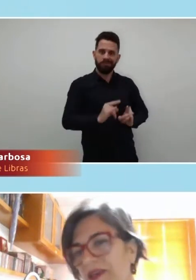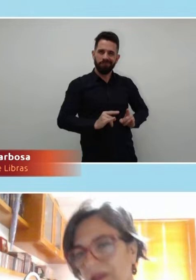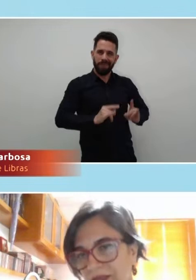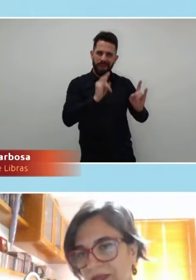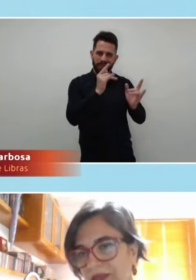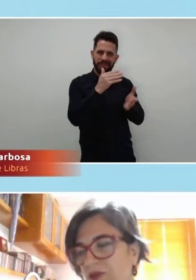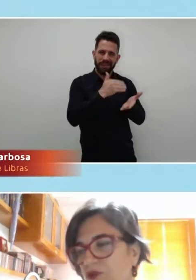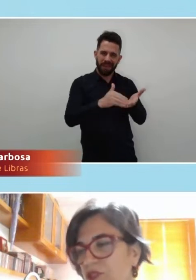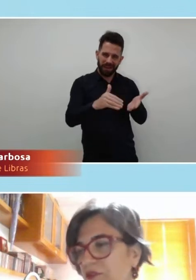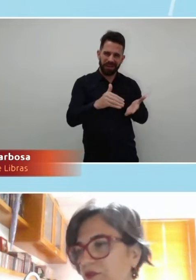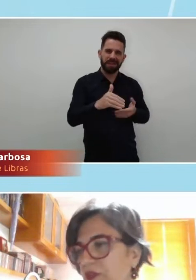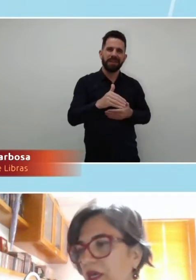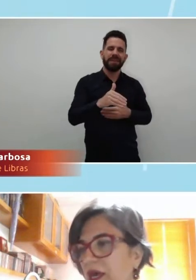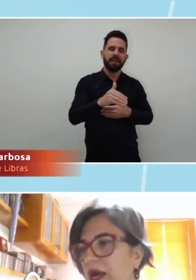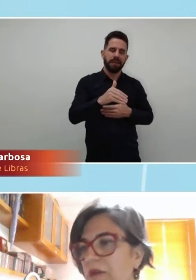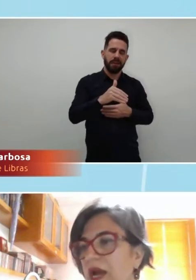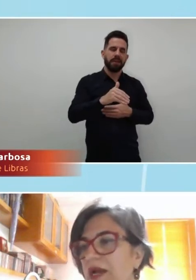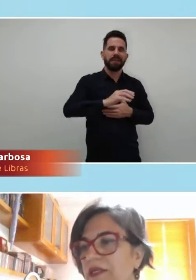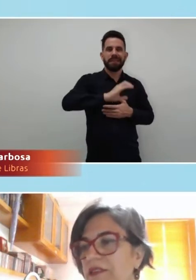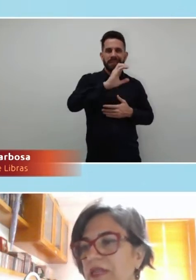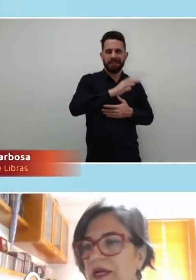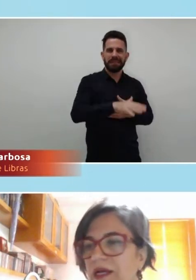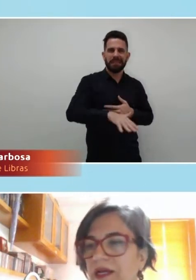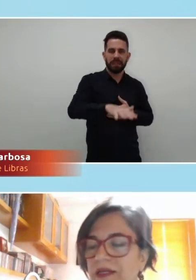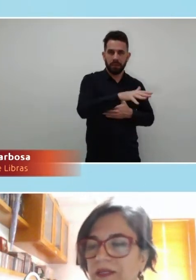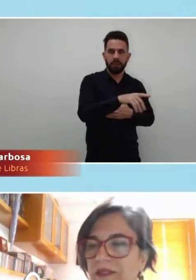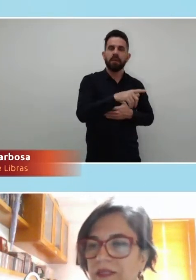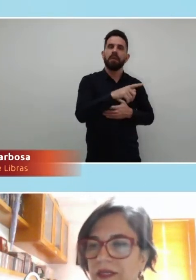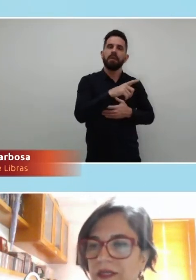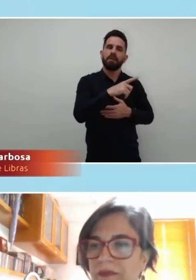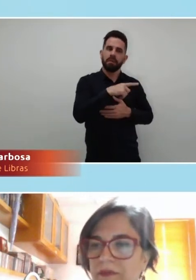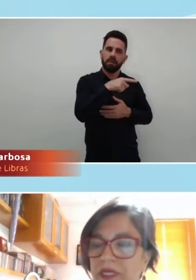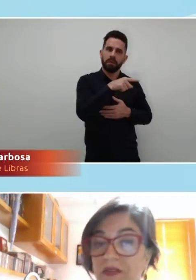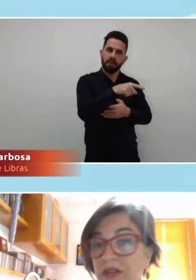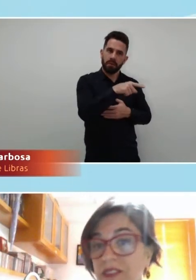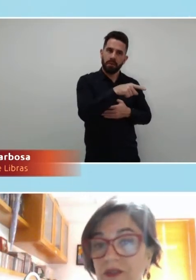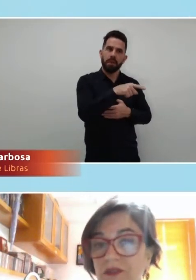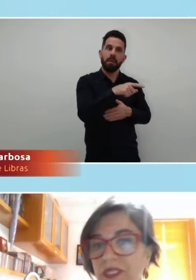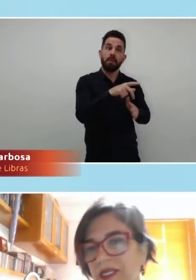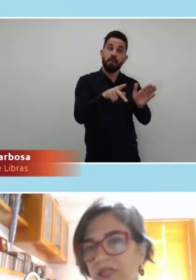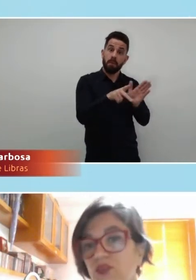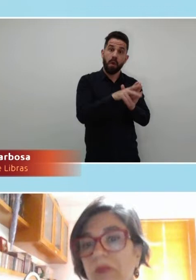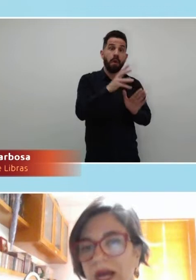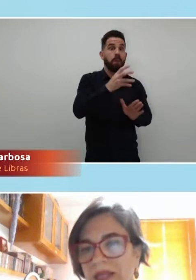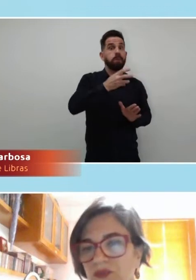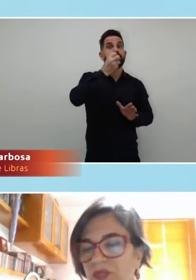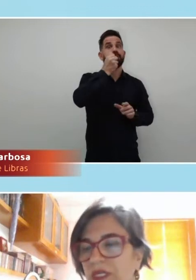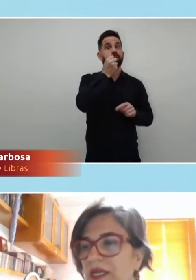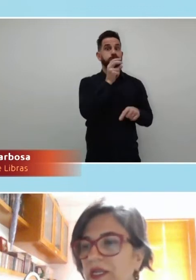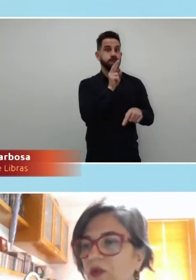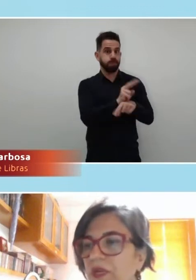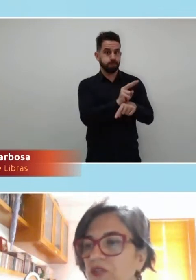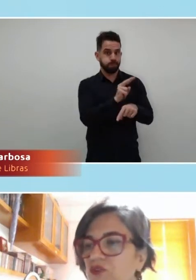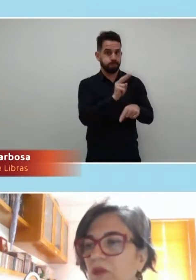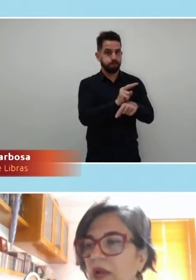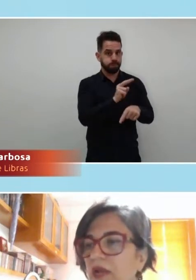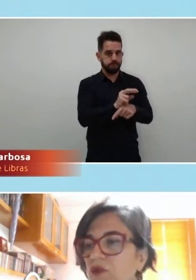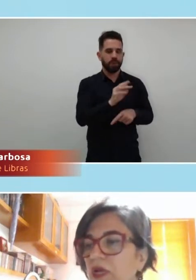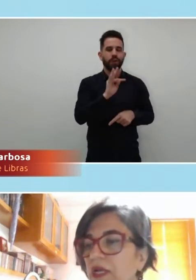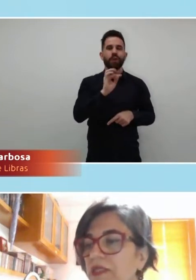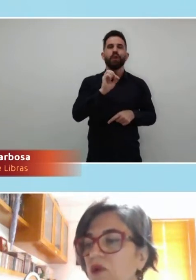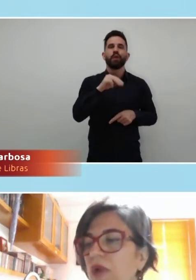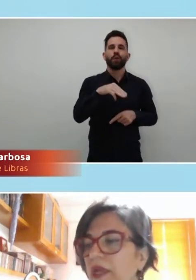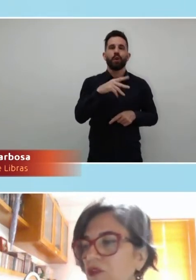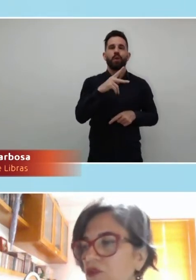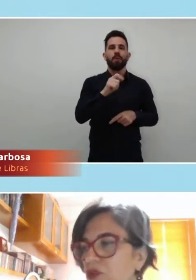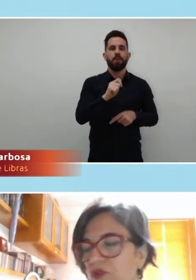tem, inclusive, a marca da preservação, né? Ele é tombado, ele é um prédio tombado,